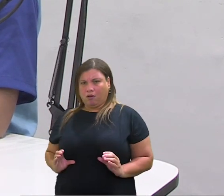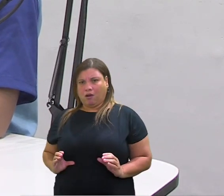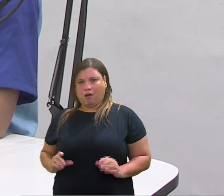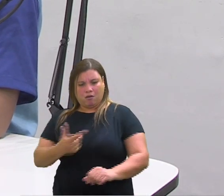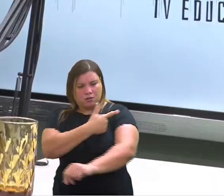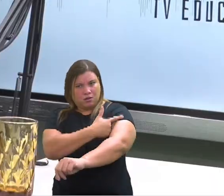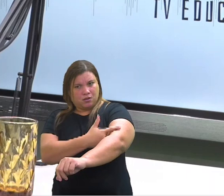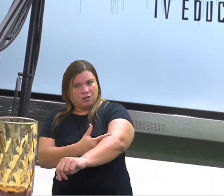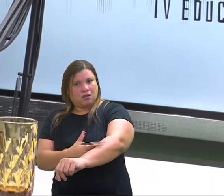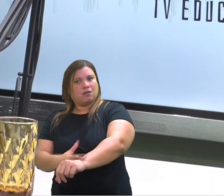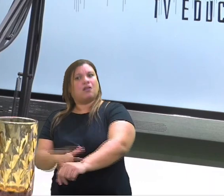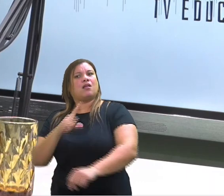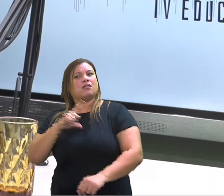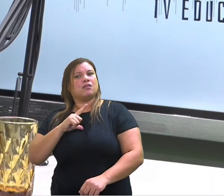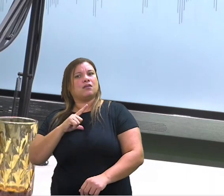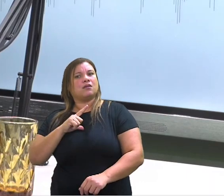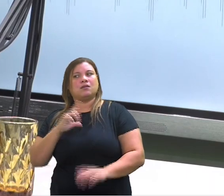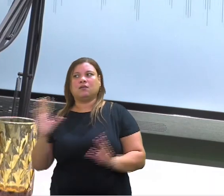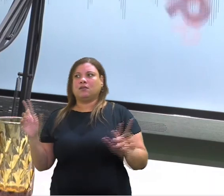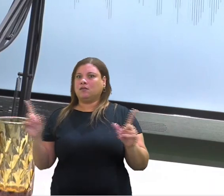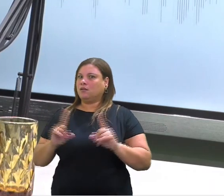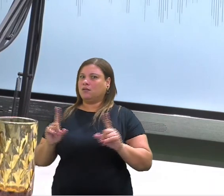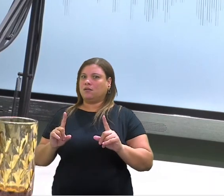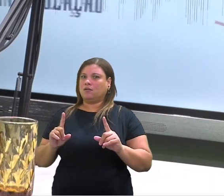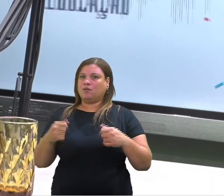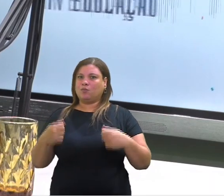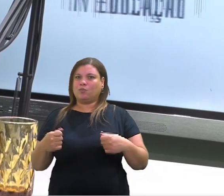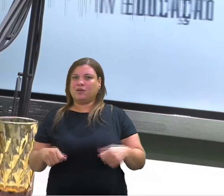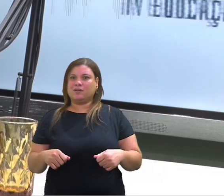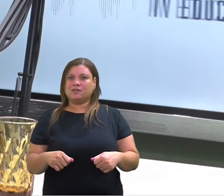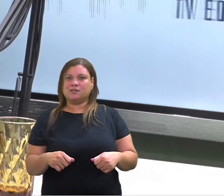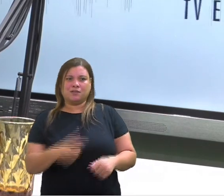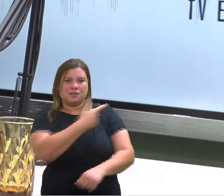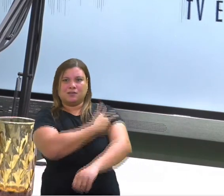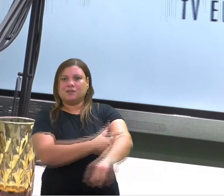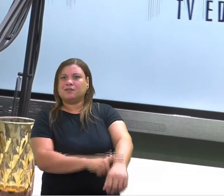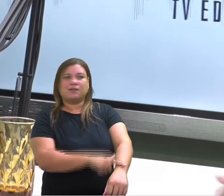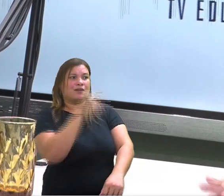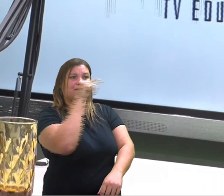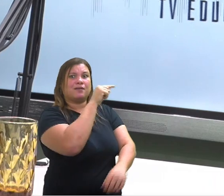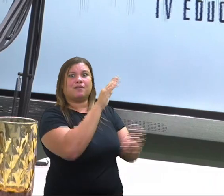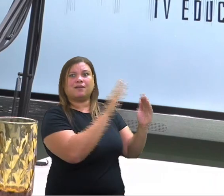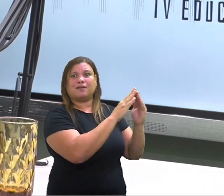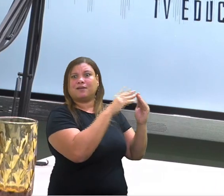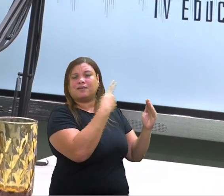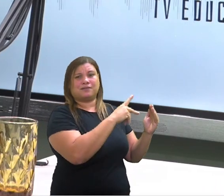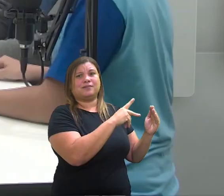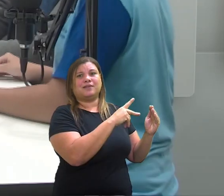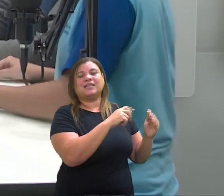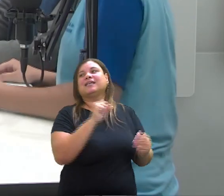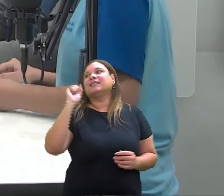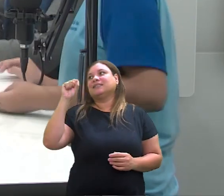Muitos professores perdem tempo demais, Educando. professores de português, matemática, ensinando regras básicas de educação. Educação.